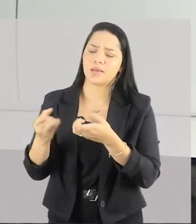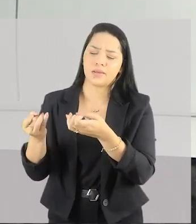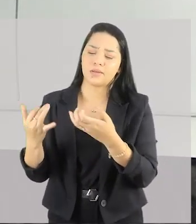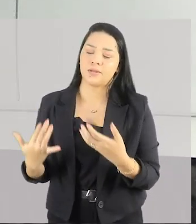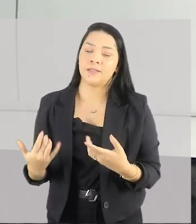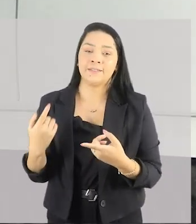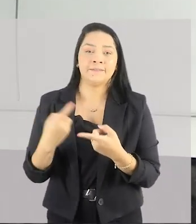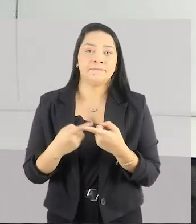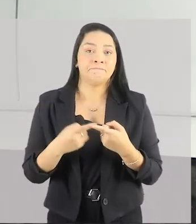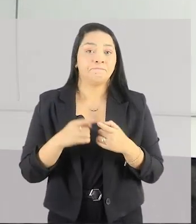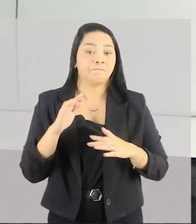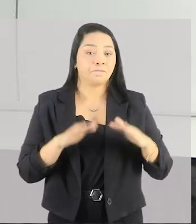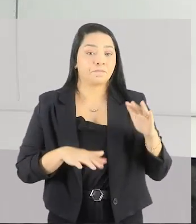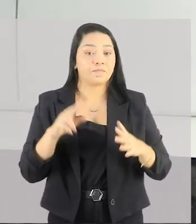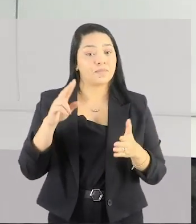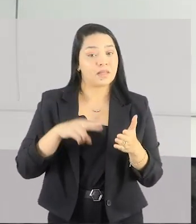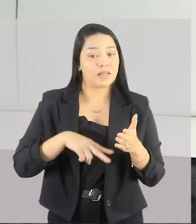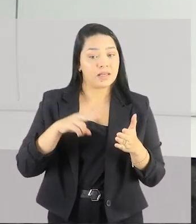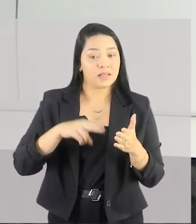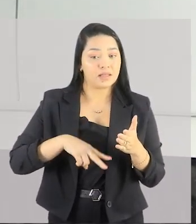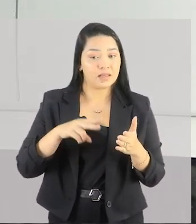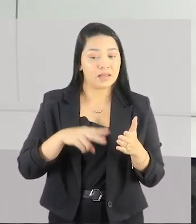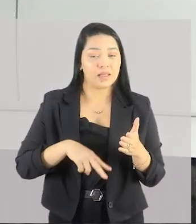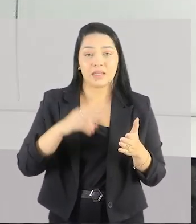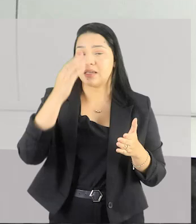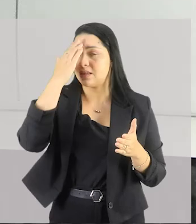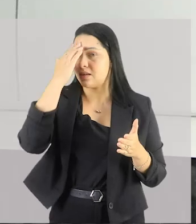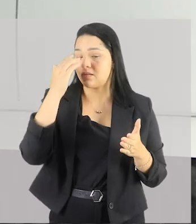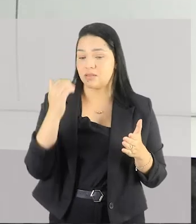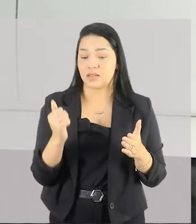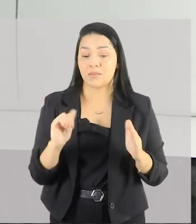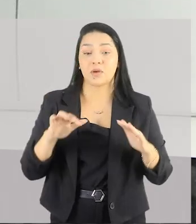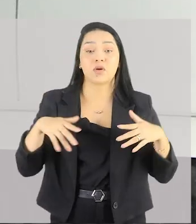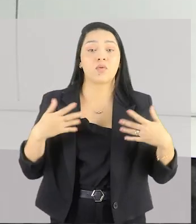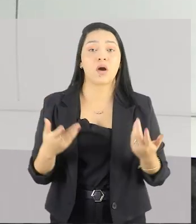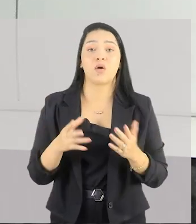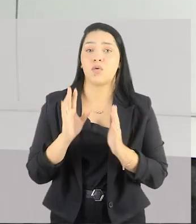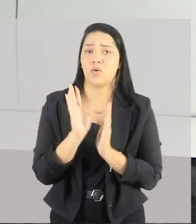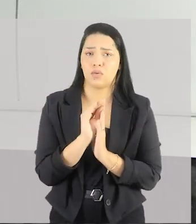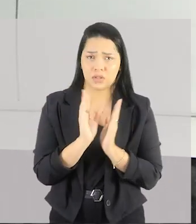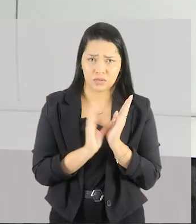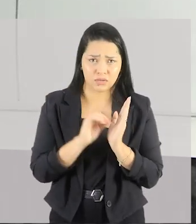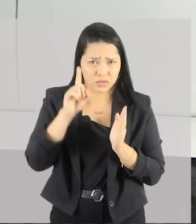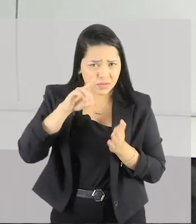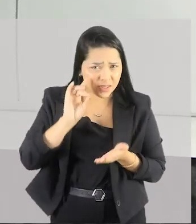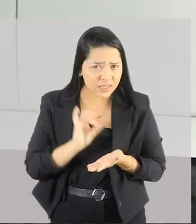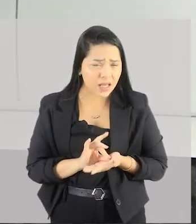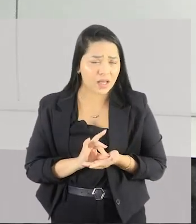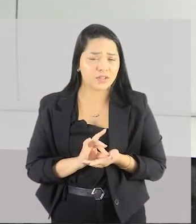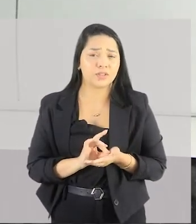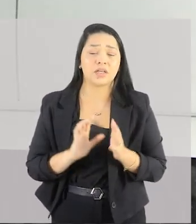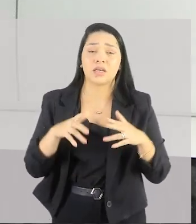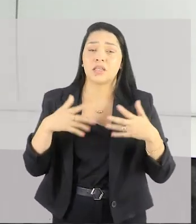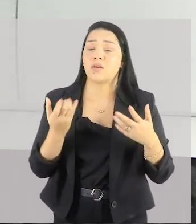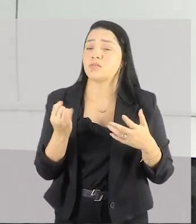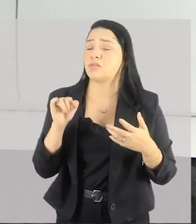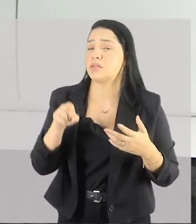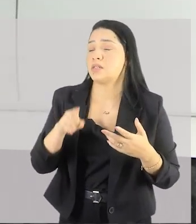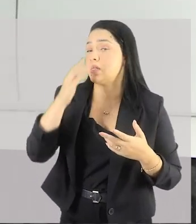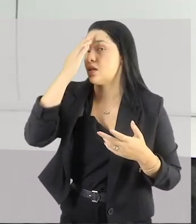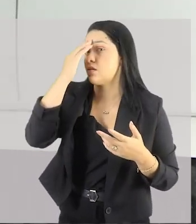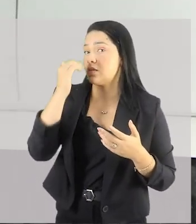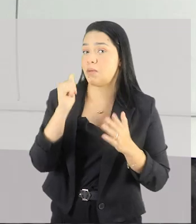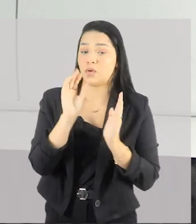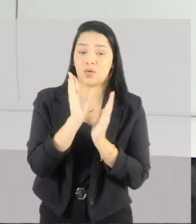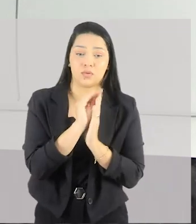Porque às vezes a gente lê a questão, turma, e a gente não sabe nem qual é o conteúdo, não é verdade? Então, se você não sabe qual é o